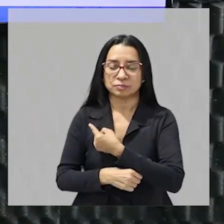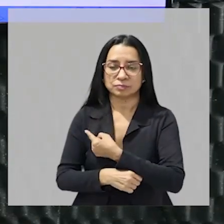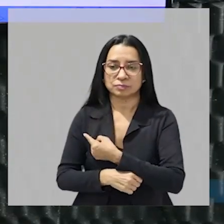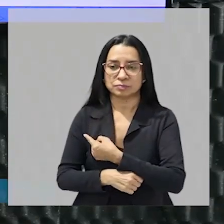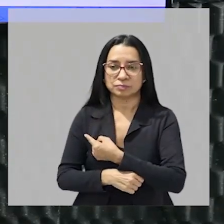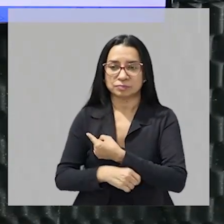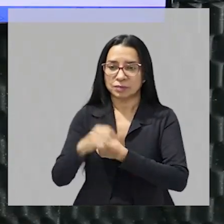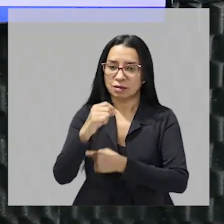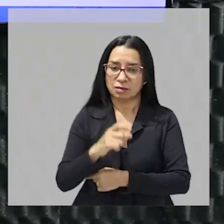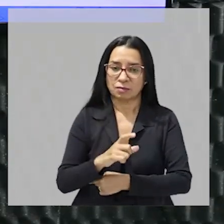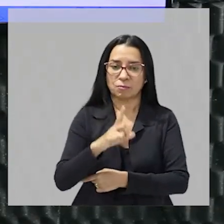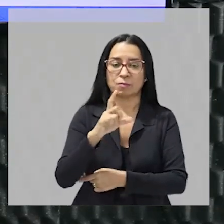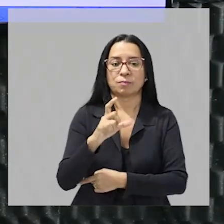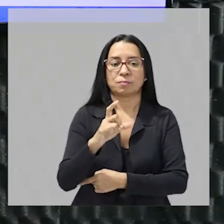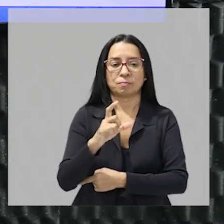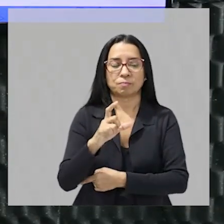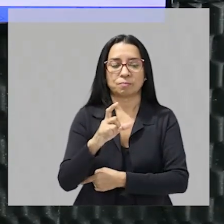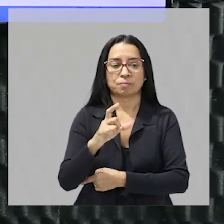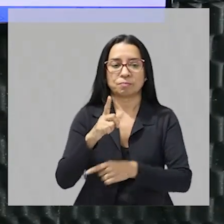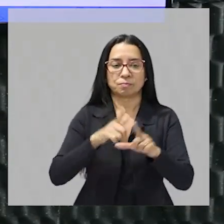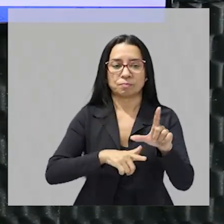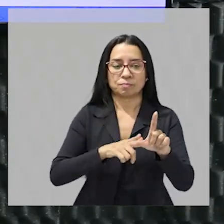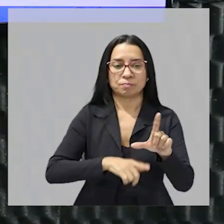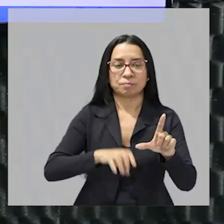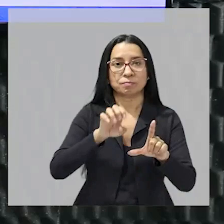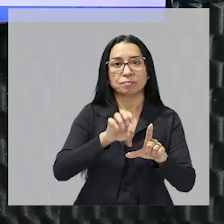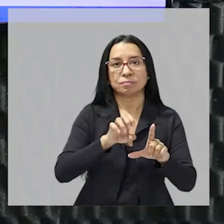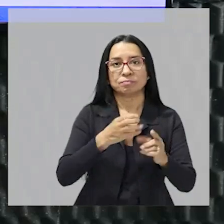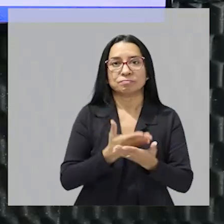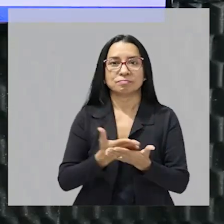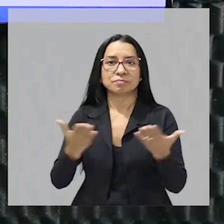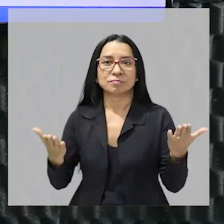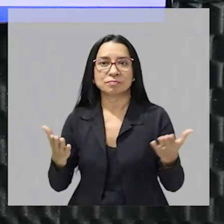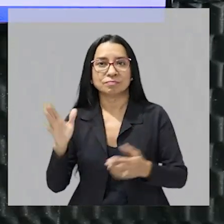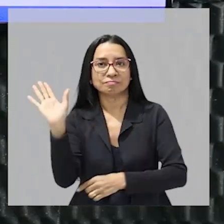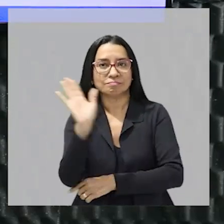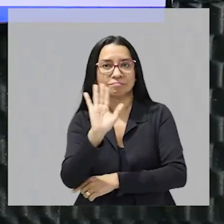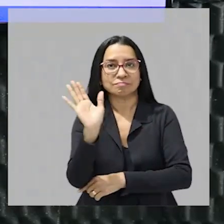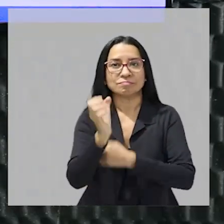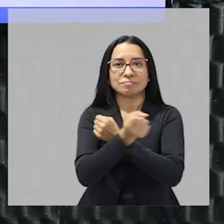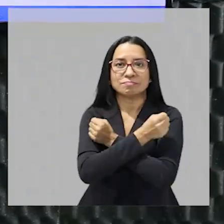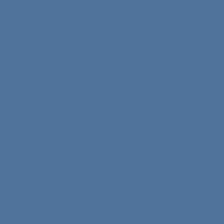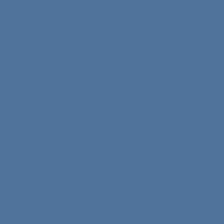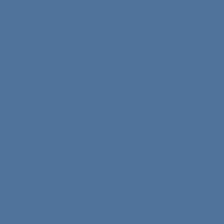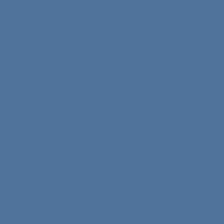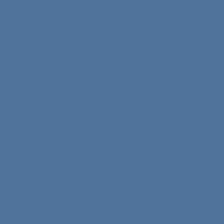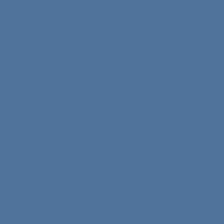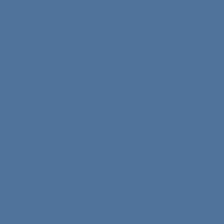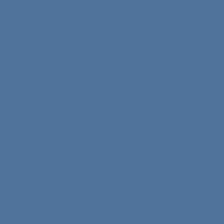1%, aumentou, galera. Gabarito é a letra E. Galera, valeu, abraço!